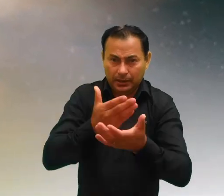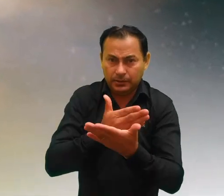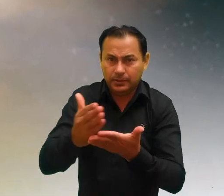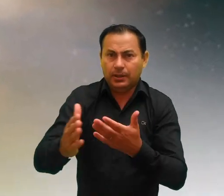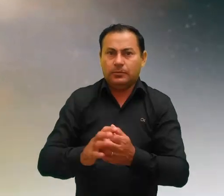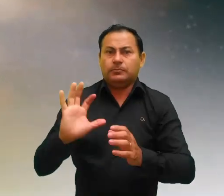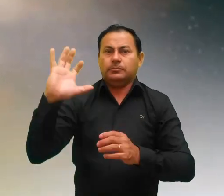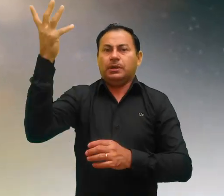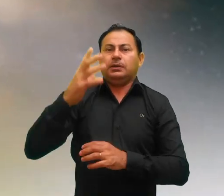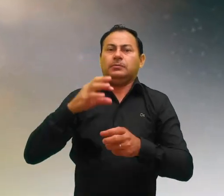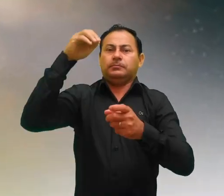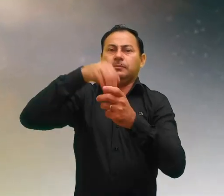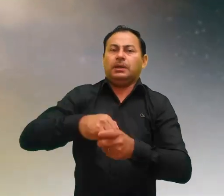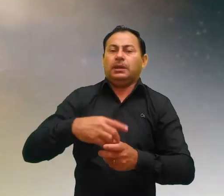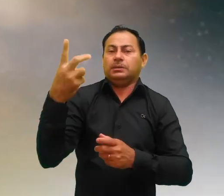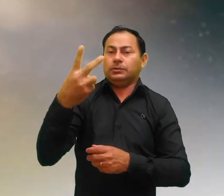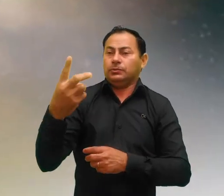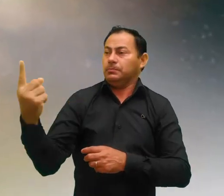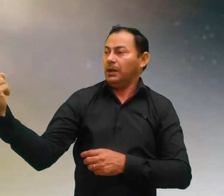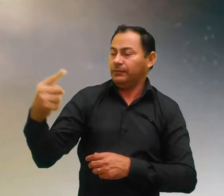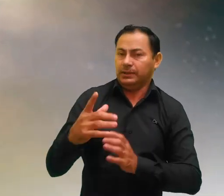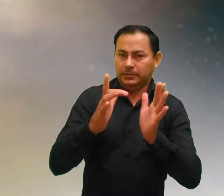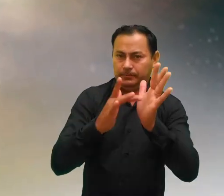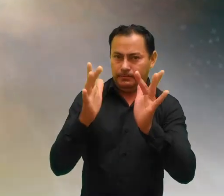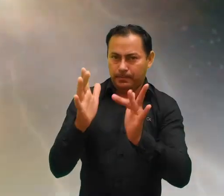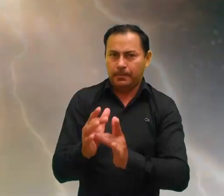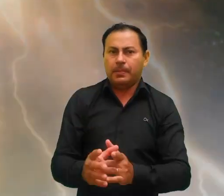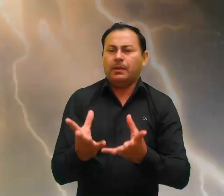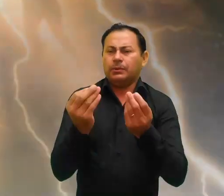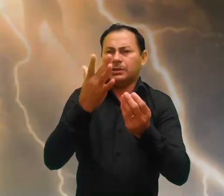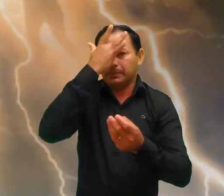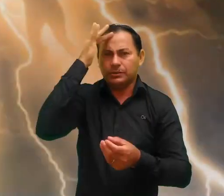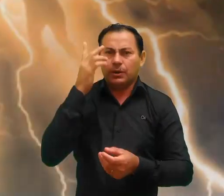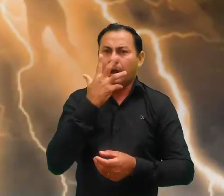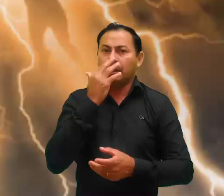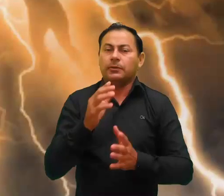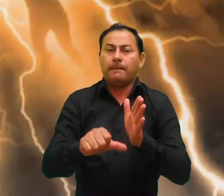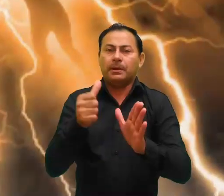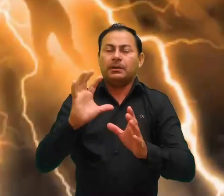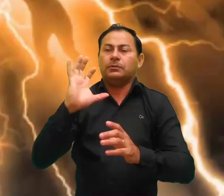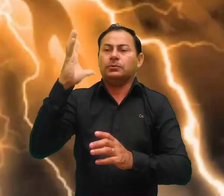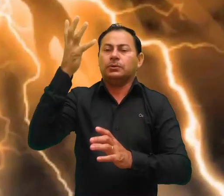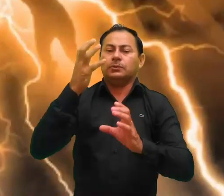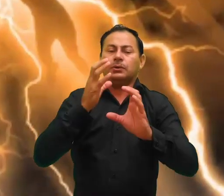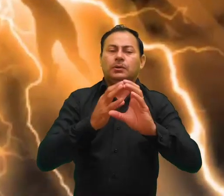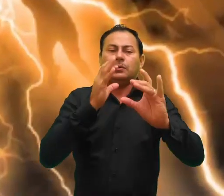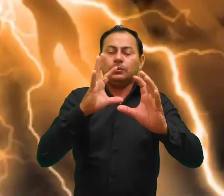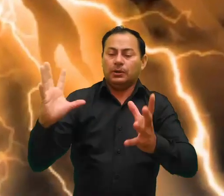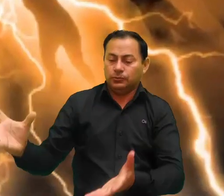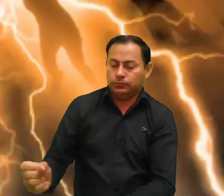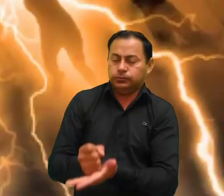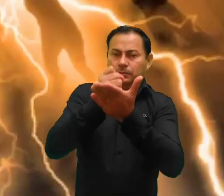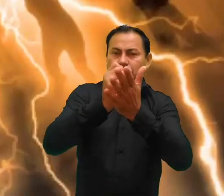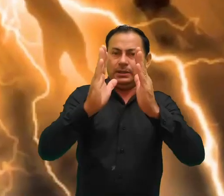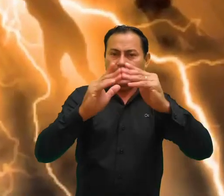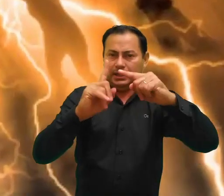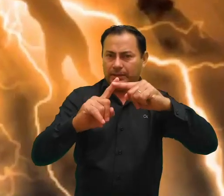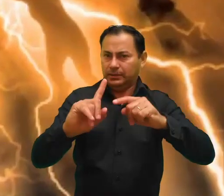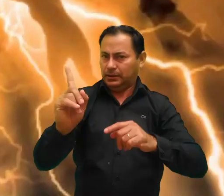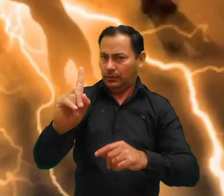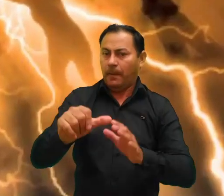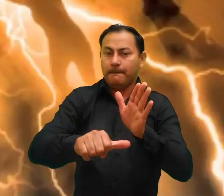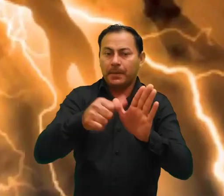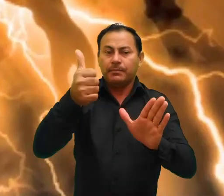dará início aos eventos que compõem a segunda vinda de Cristo. Muitos acham que o primeiro acontecimento será o arrebatamento da igreja.